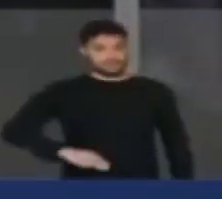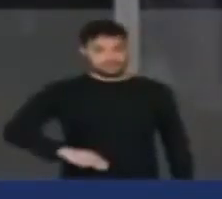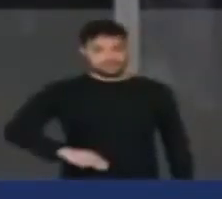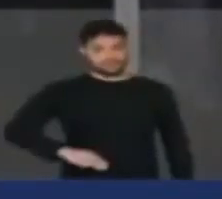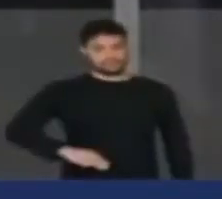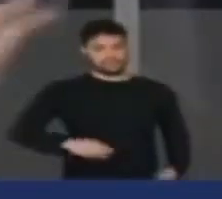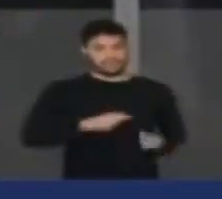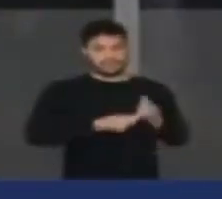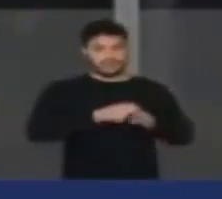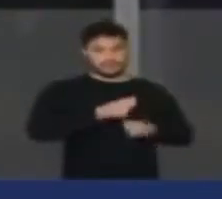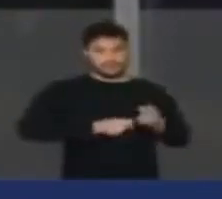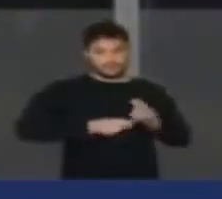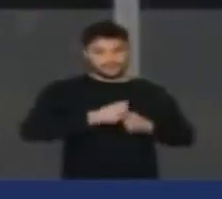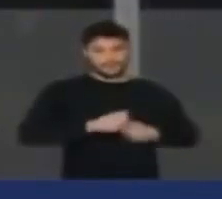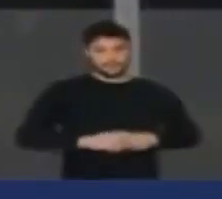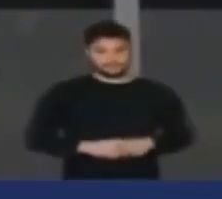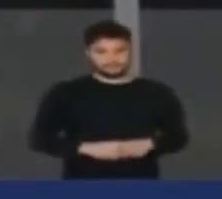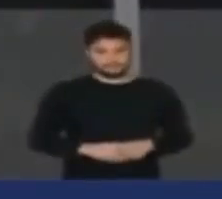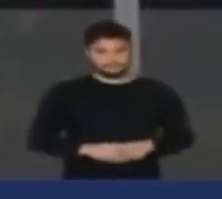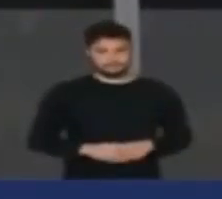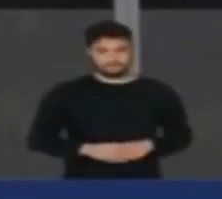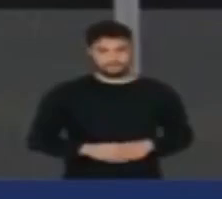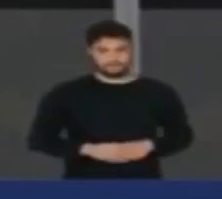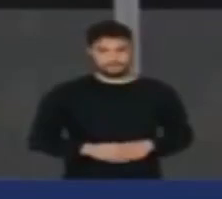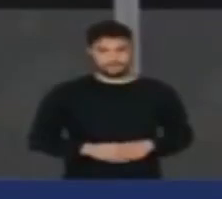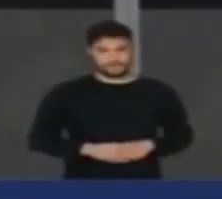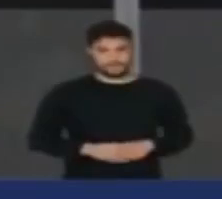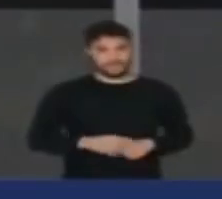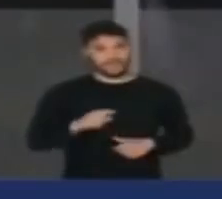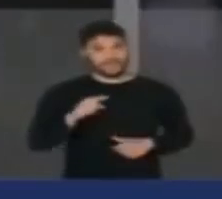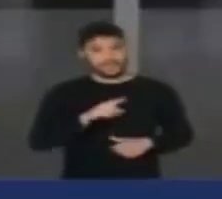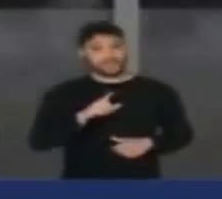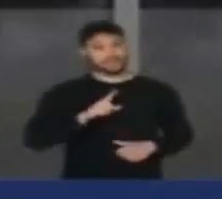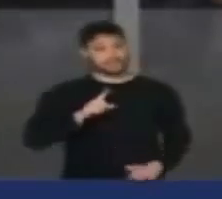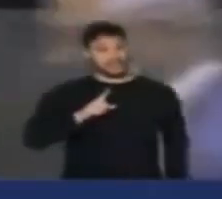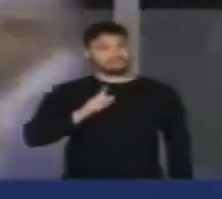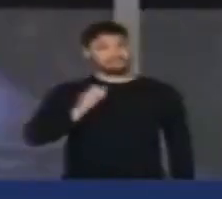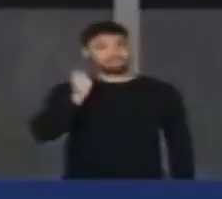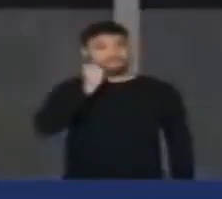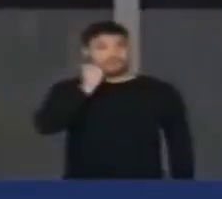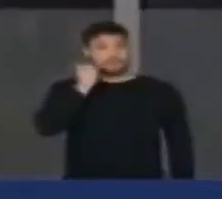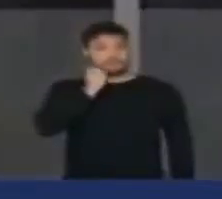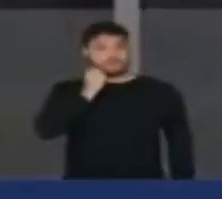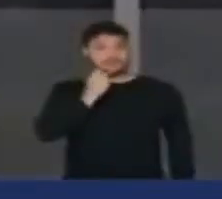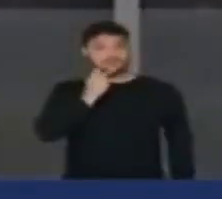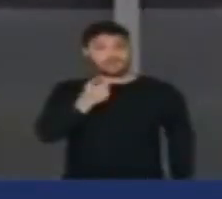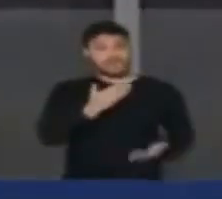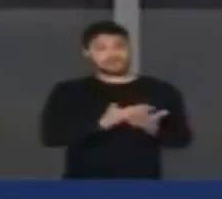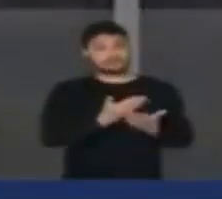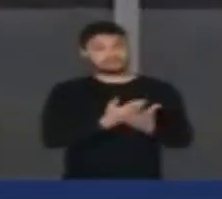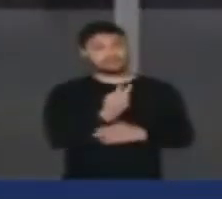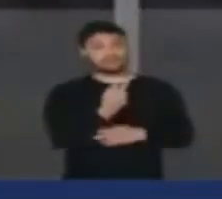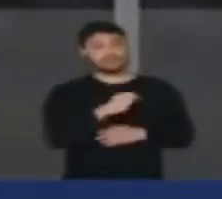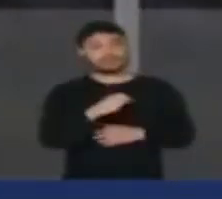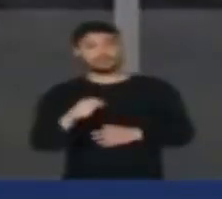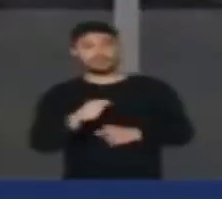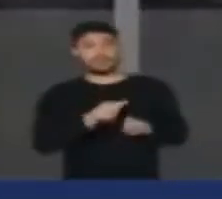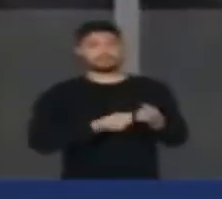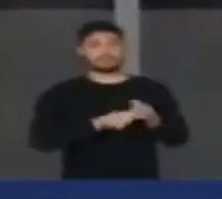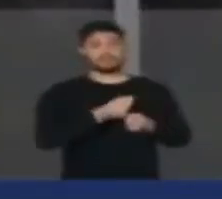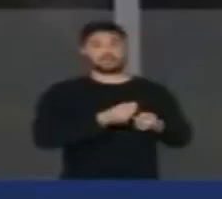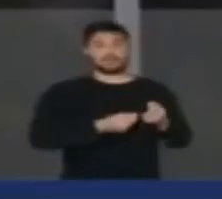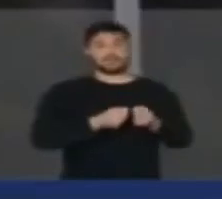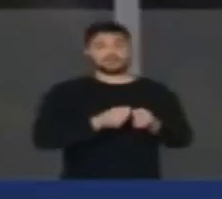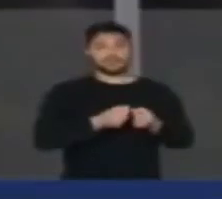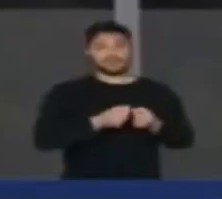Fazenda, da Economia, sei lá como é que chama, que teve a ousadia de dizer que estudou 2 meses de economia e colava